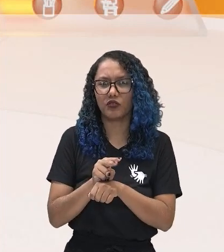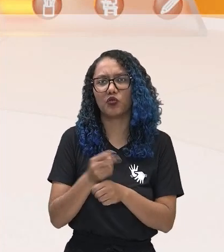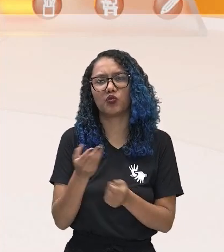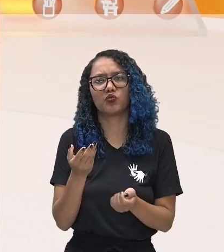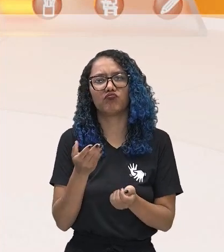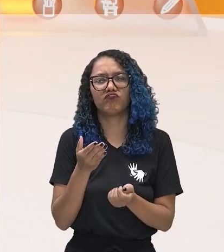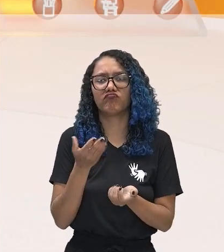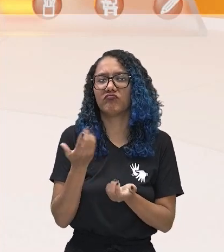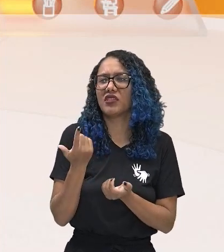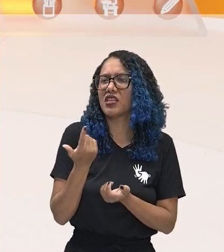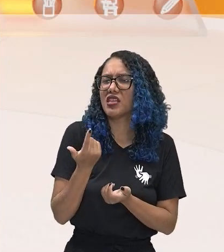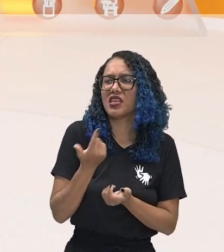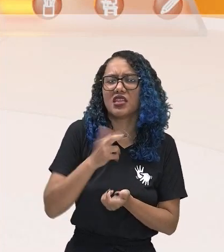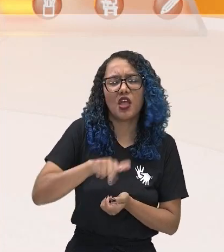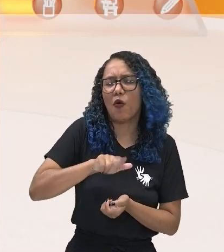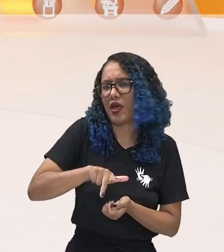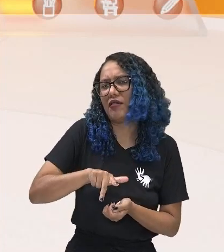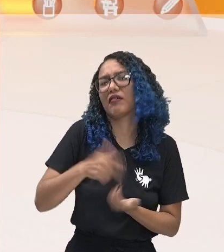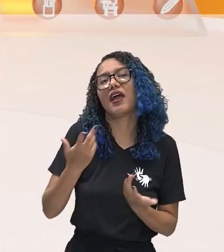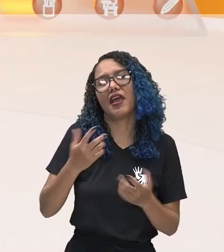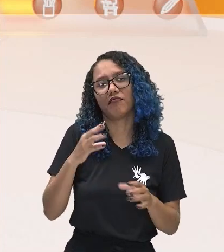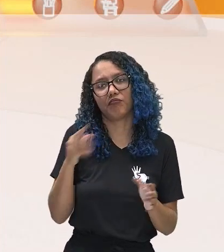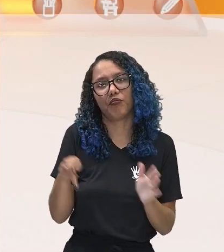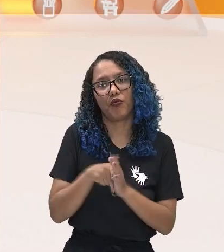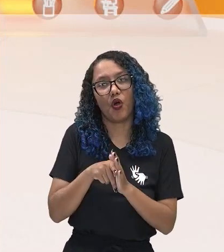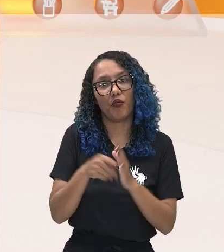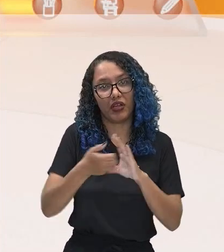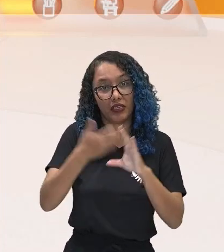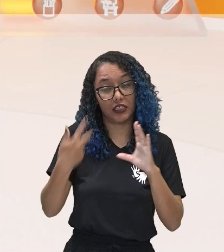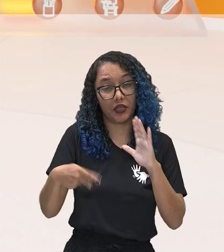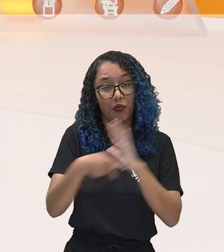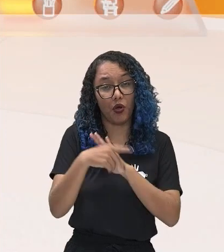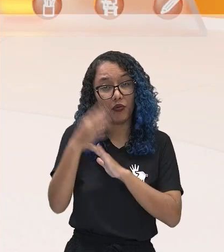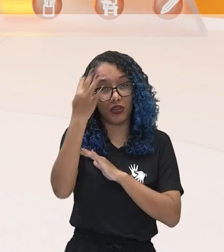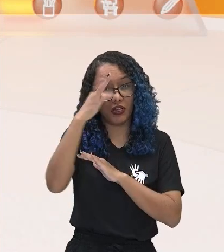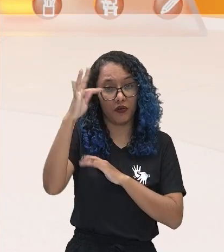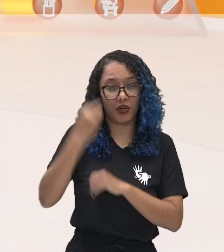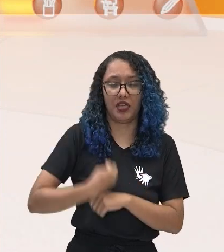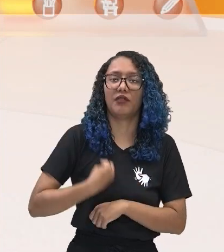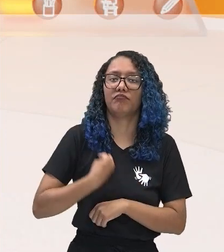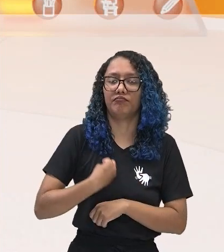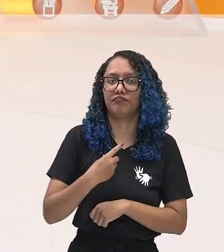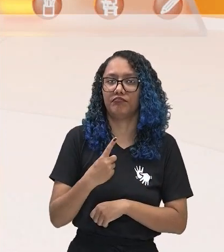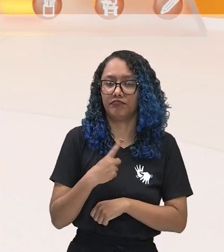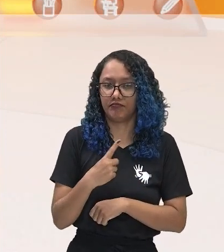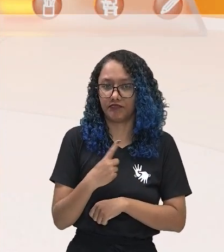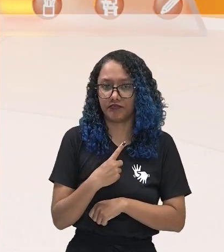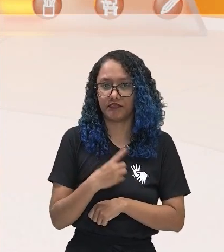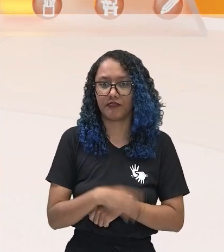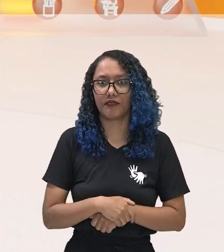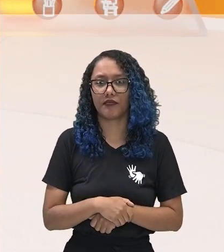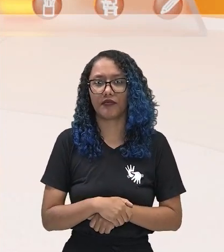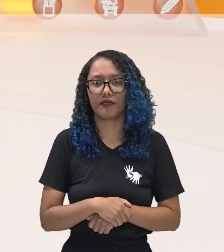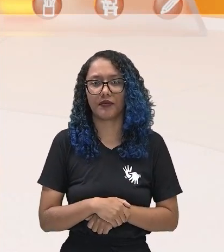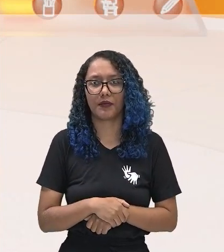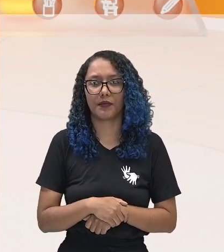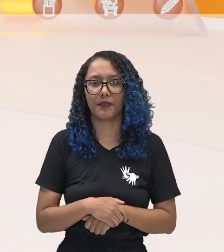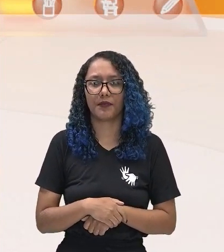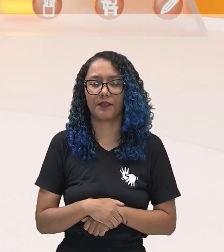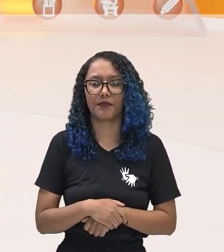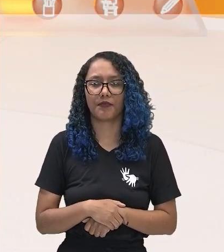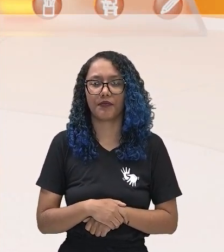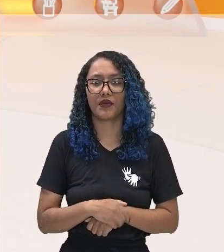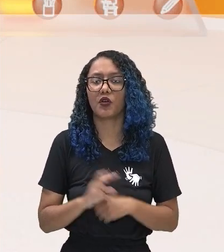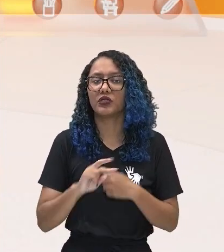pensamento existencialista, tá? O que somos ou o que fazemos não é produto de nossa infância, de